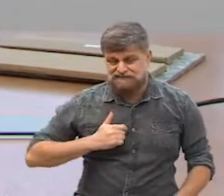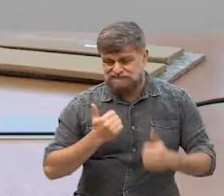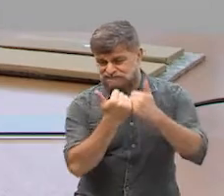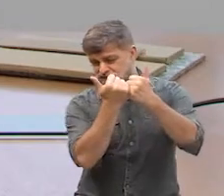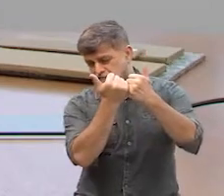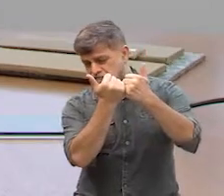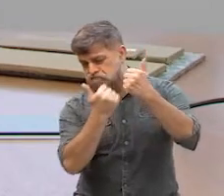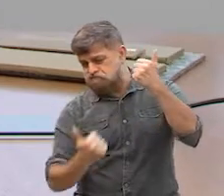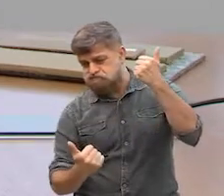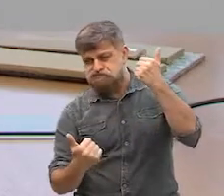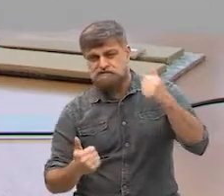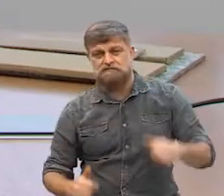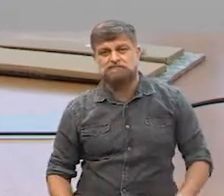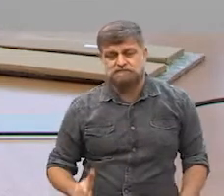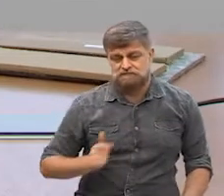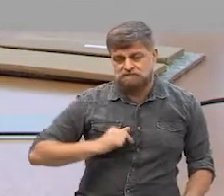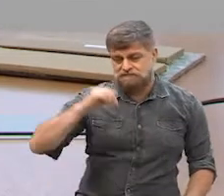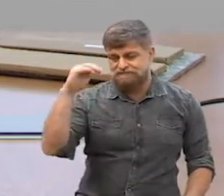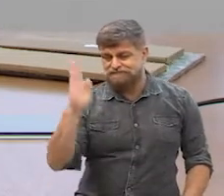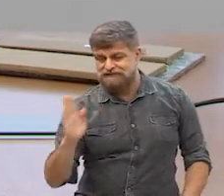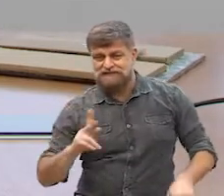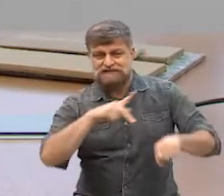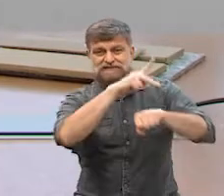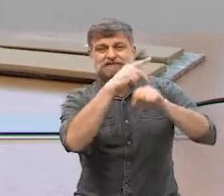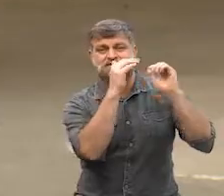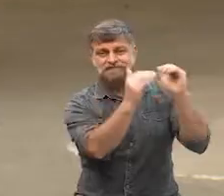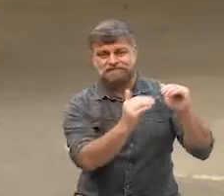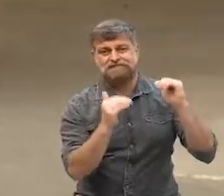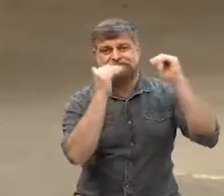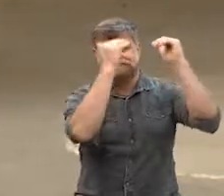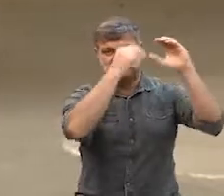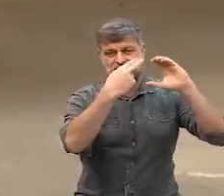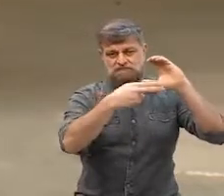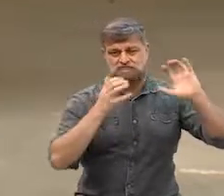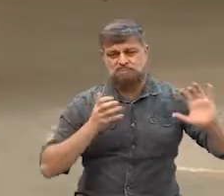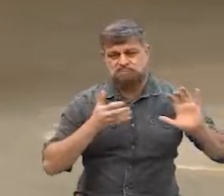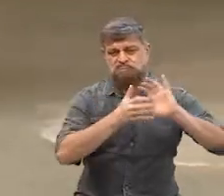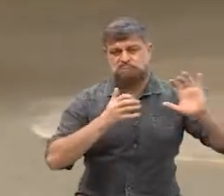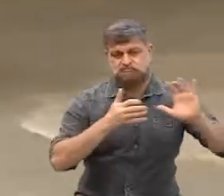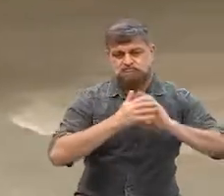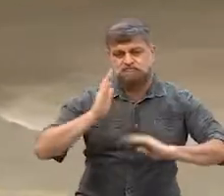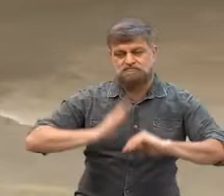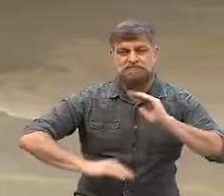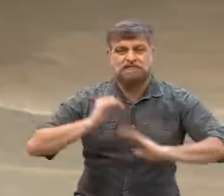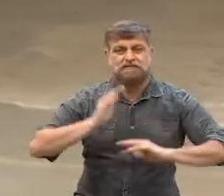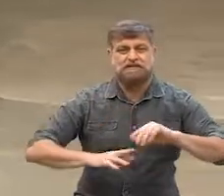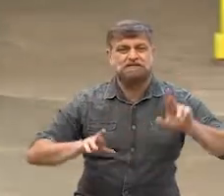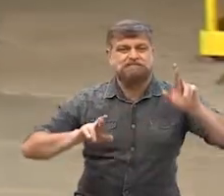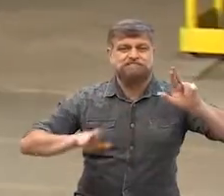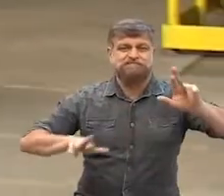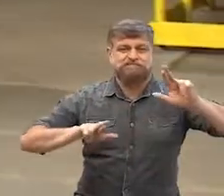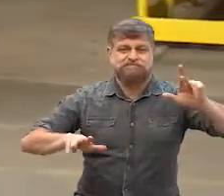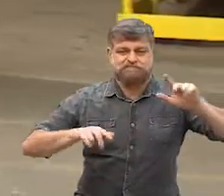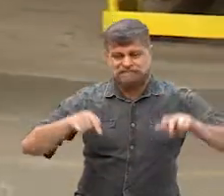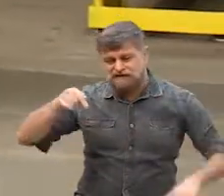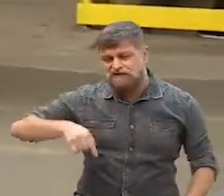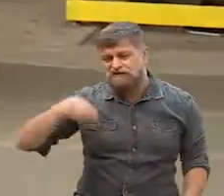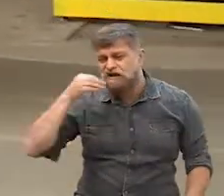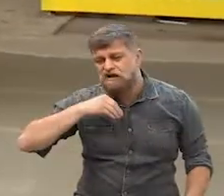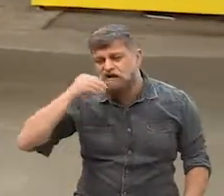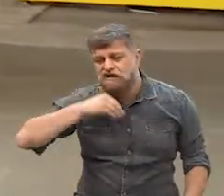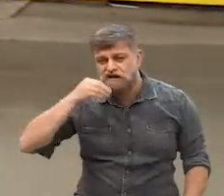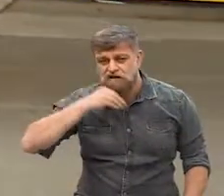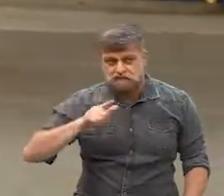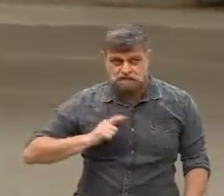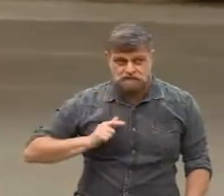né, diferença entre, né, o Brasil, o que é praticado no Brasil e o que é praticado nos países mais desenvolvidos.